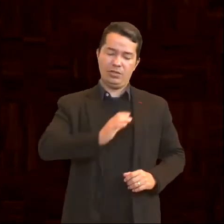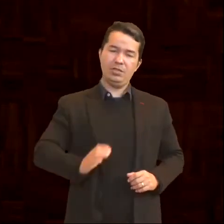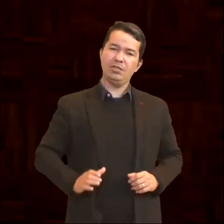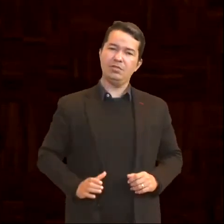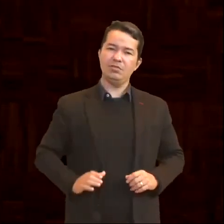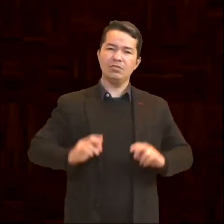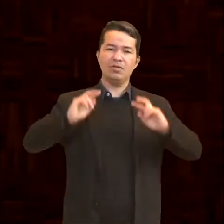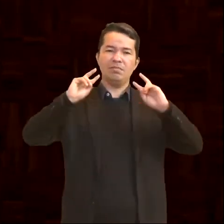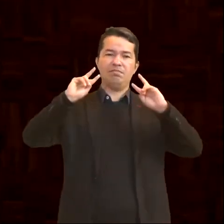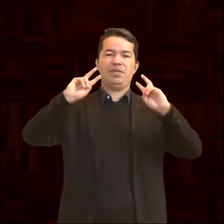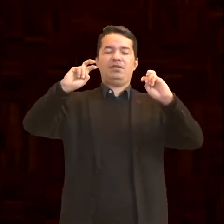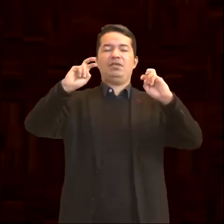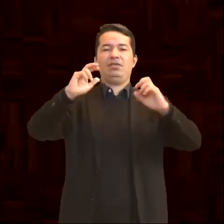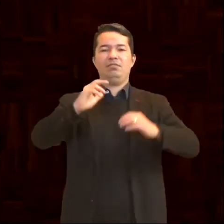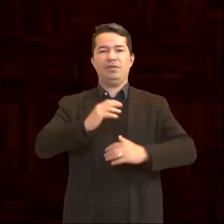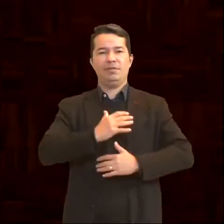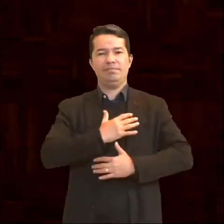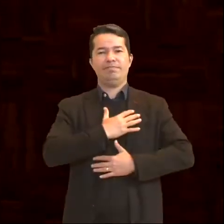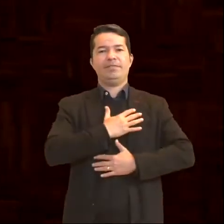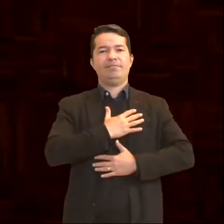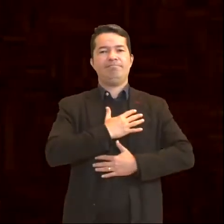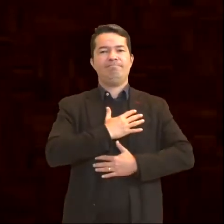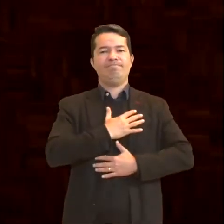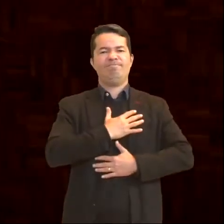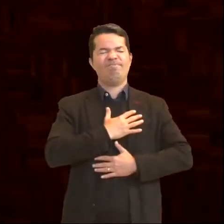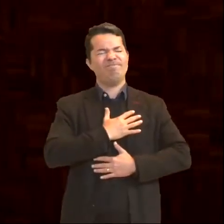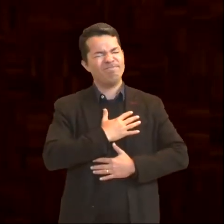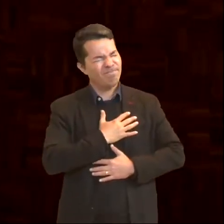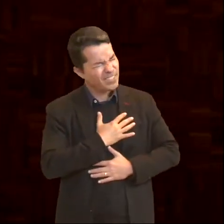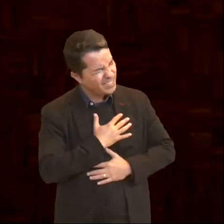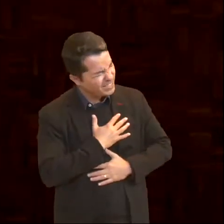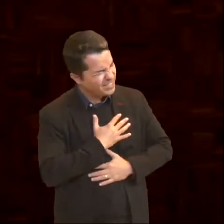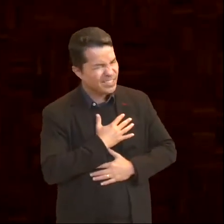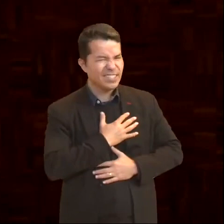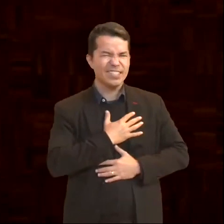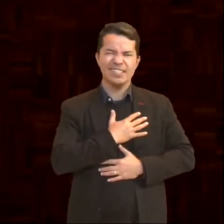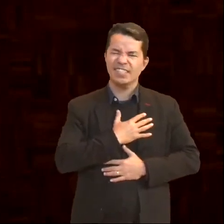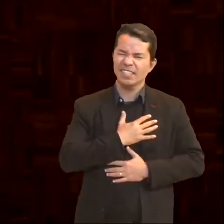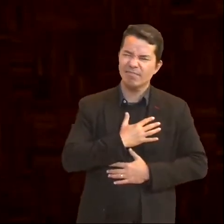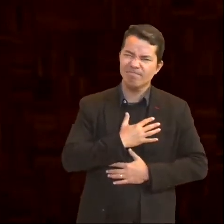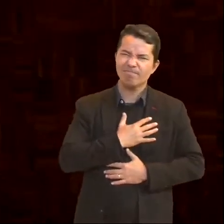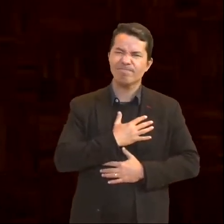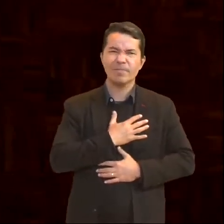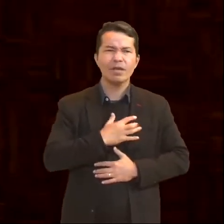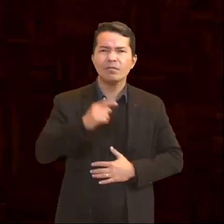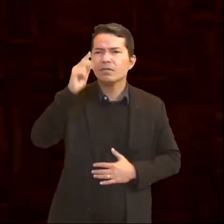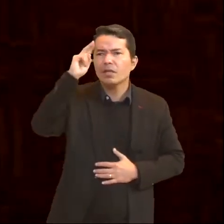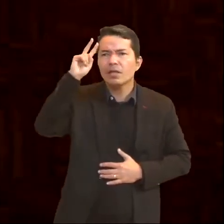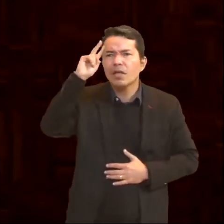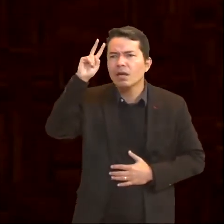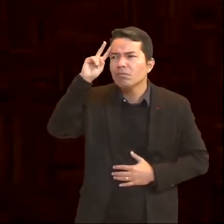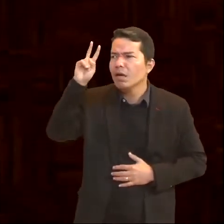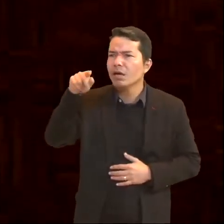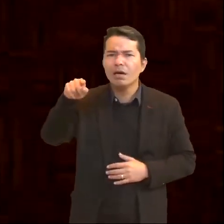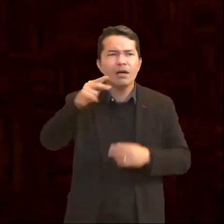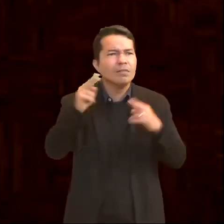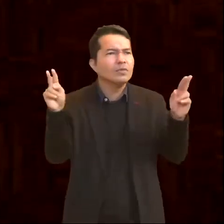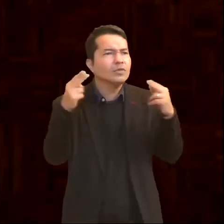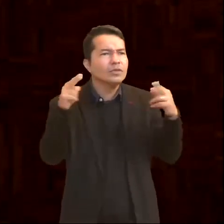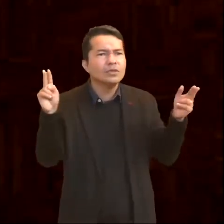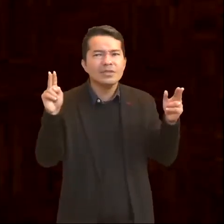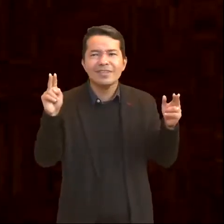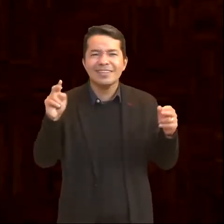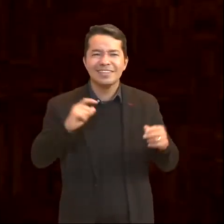Ah! Era interessante porque tinha umas palavras difíceis nessa canção. Quem lembra dessa canção aqui? Tem